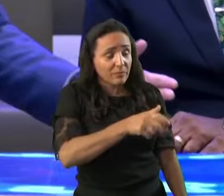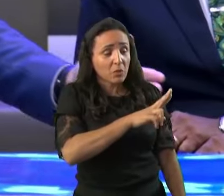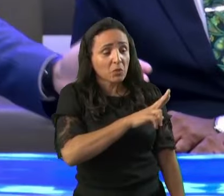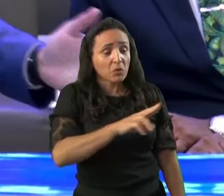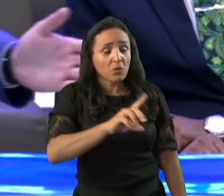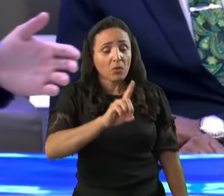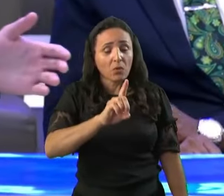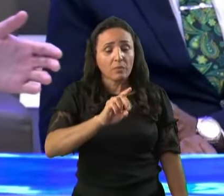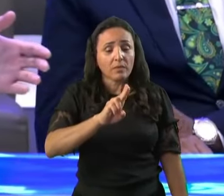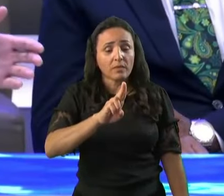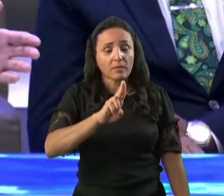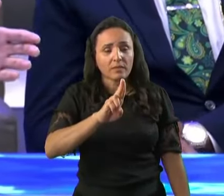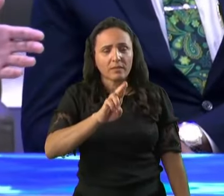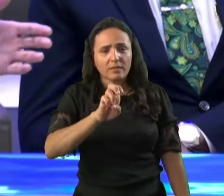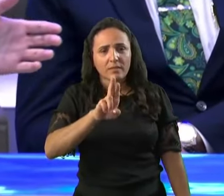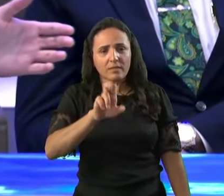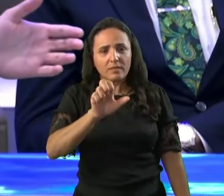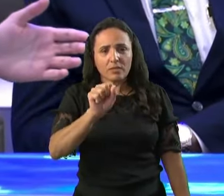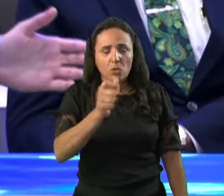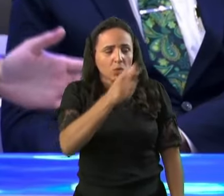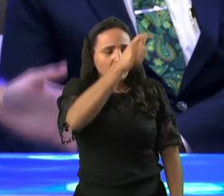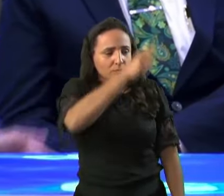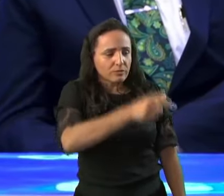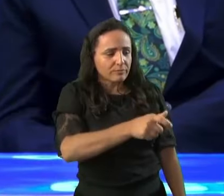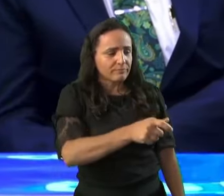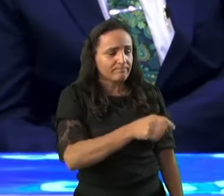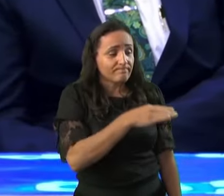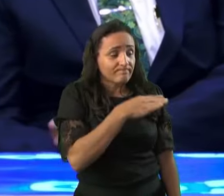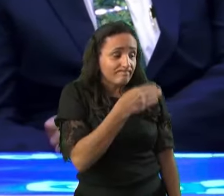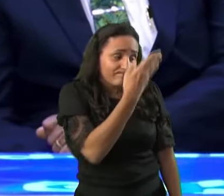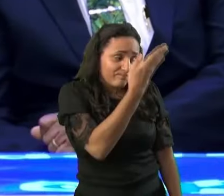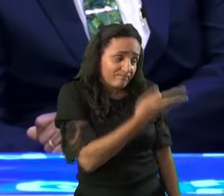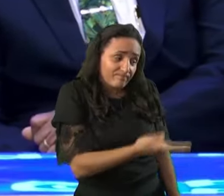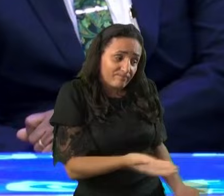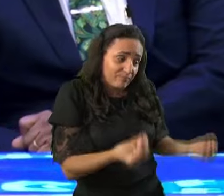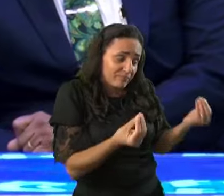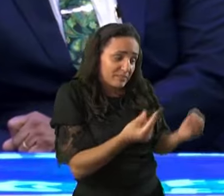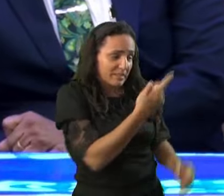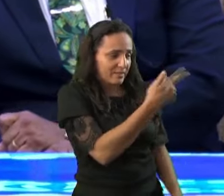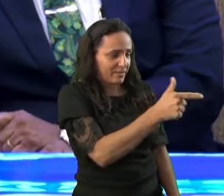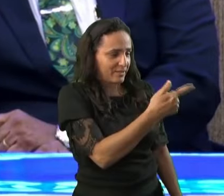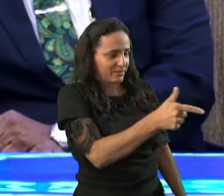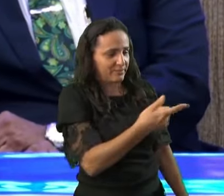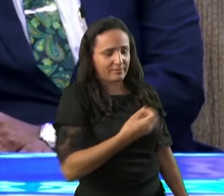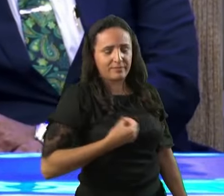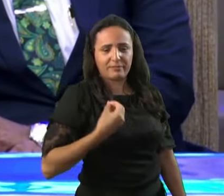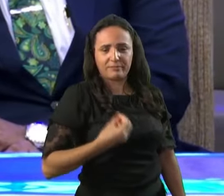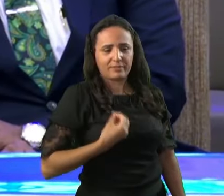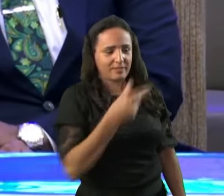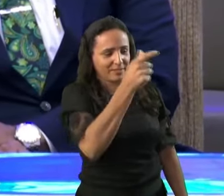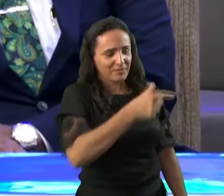Receber nome de Deus, porém morto está.